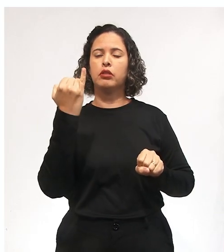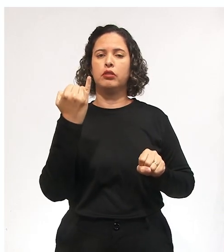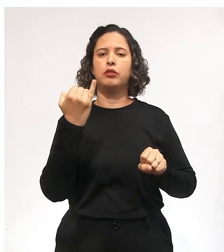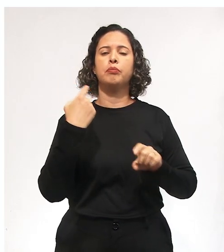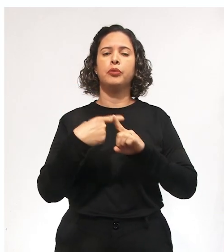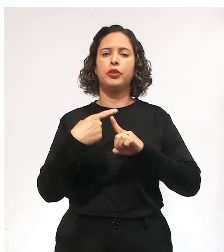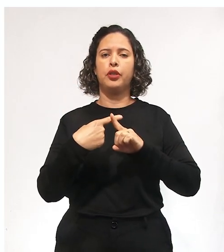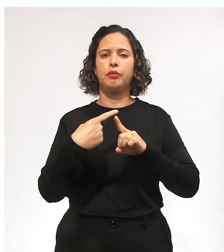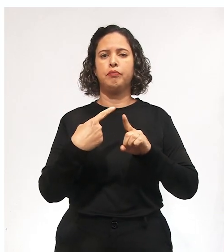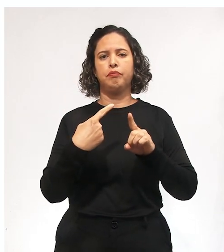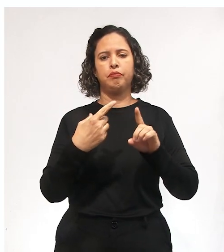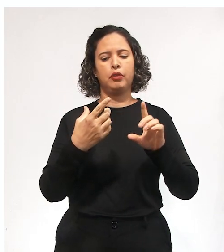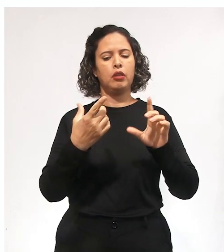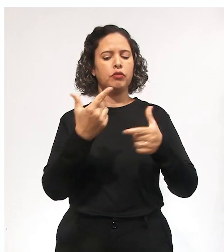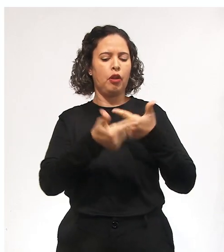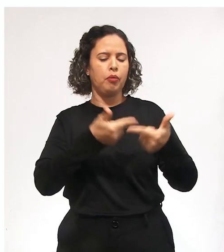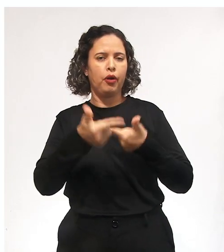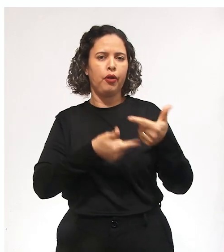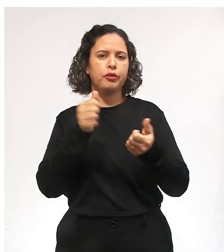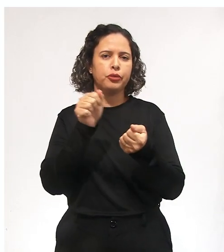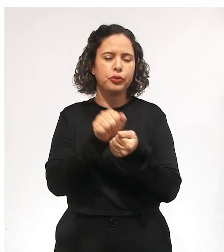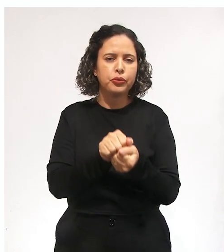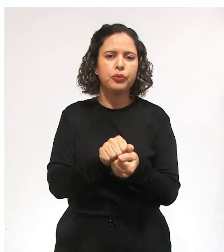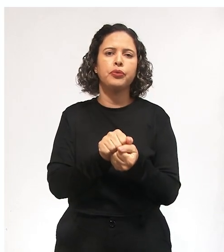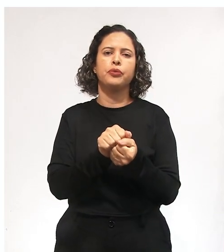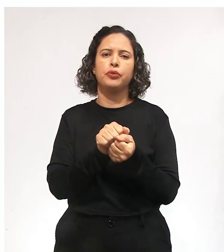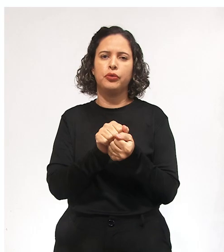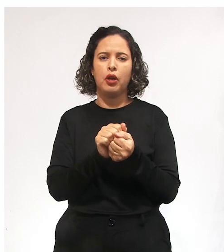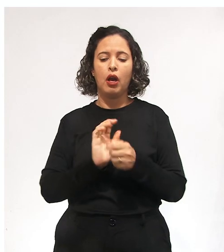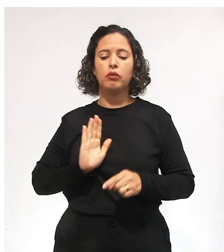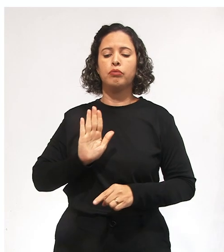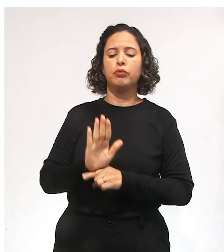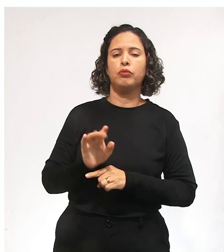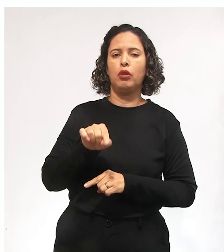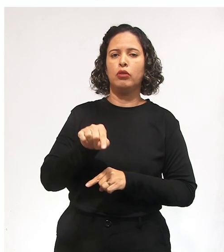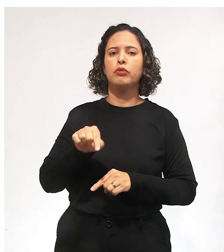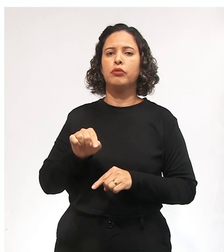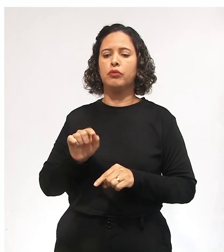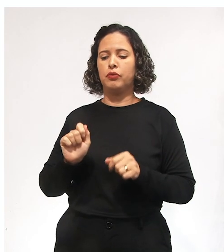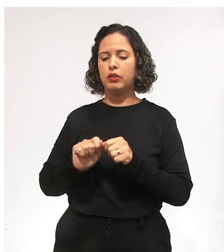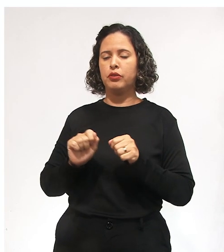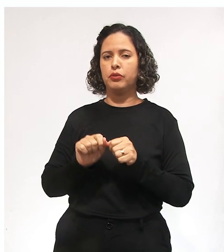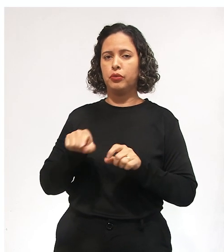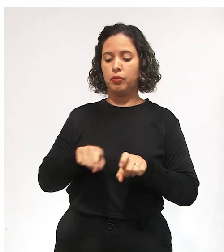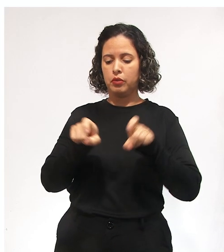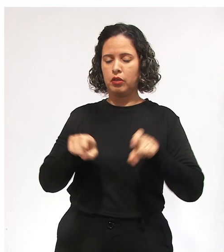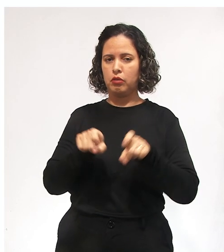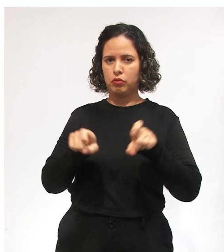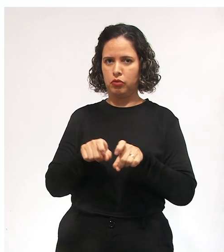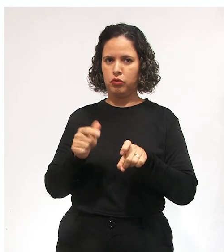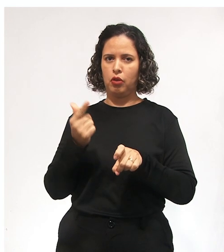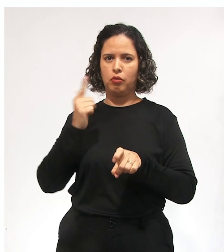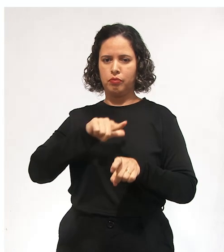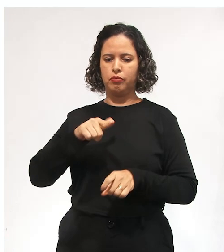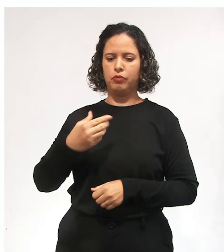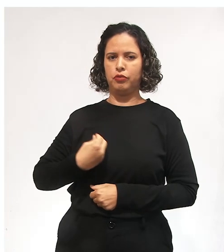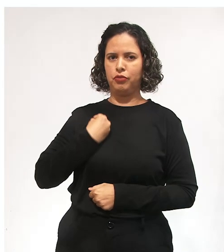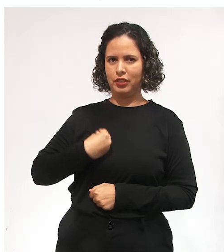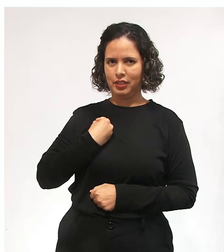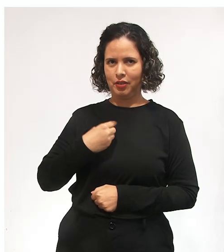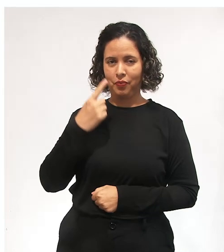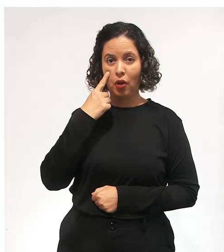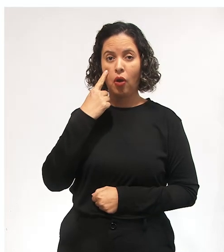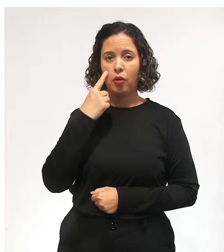trabalhar juntas e vai fazer com que o computador funcione. Vou te mostrar agora as